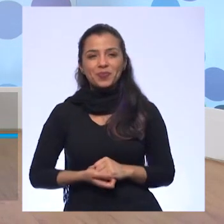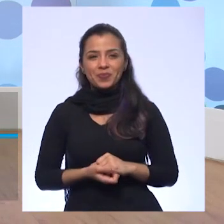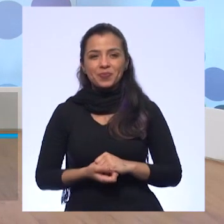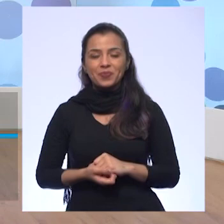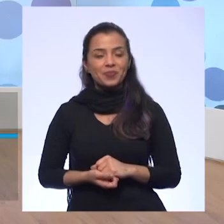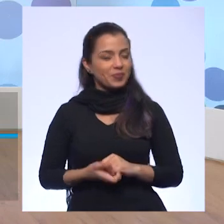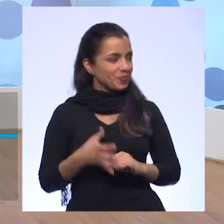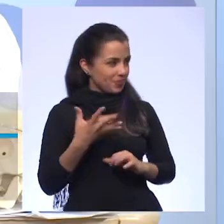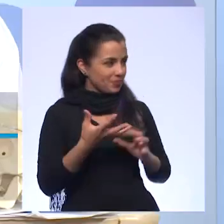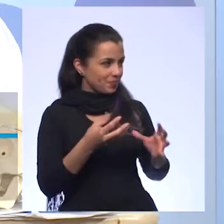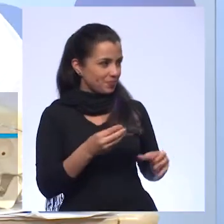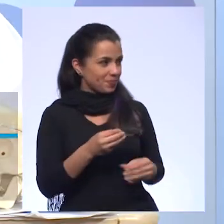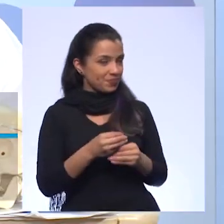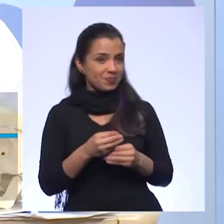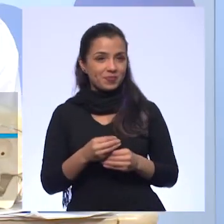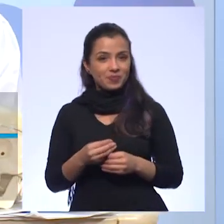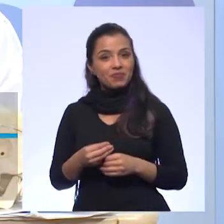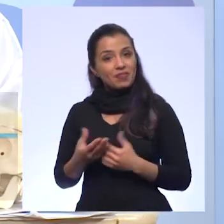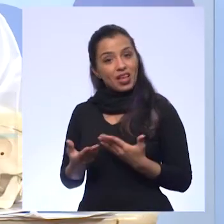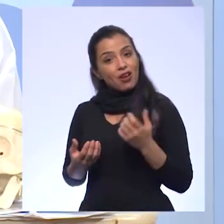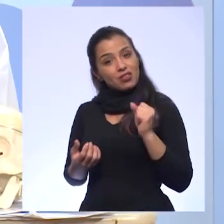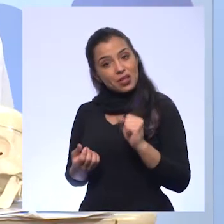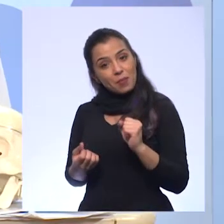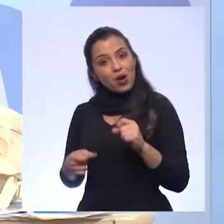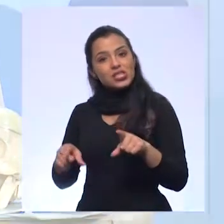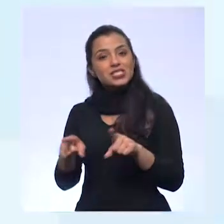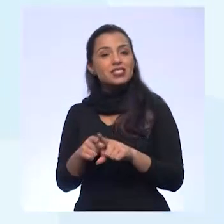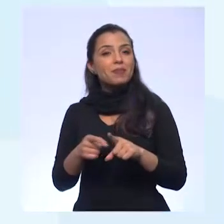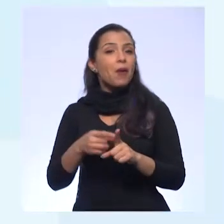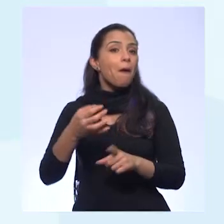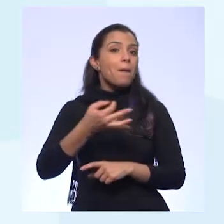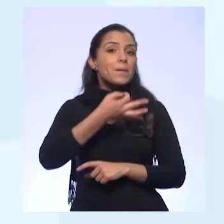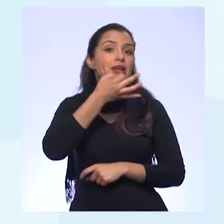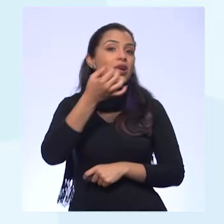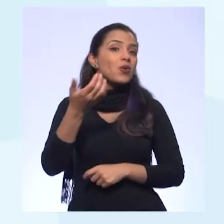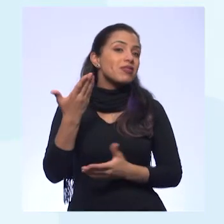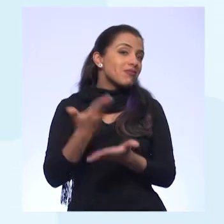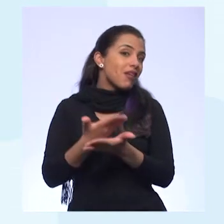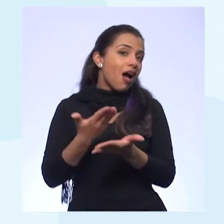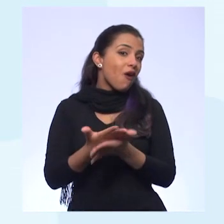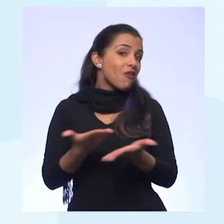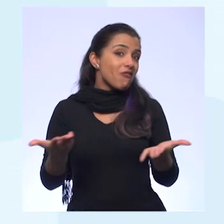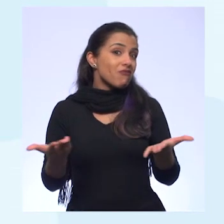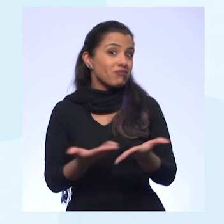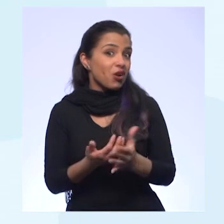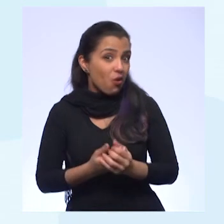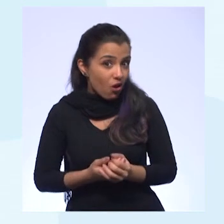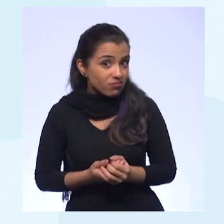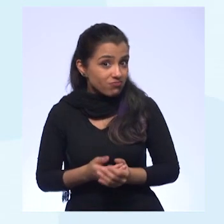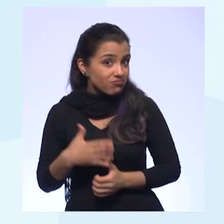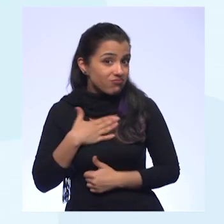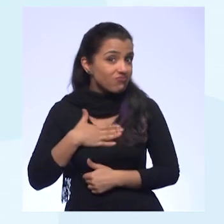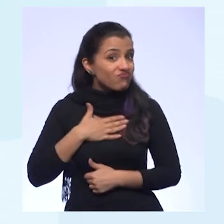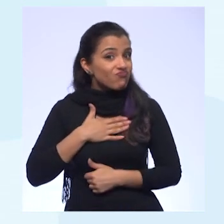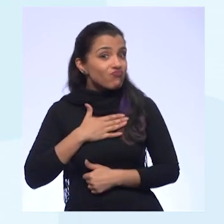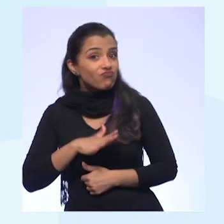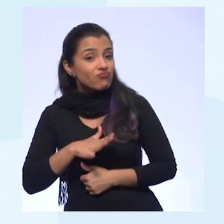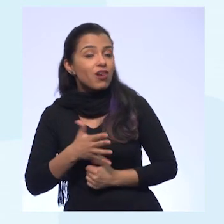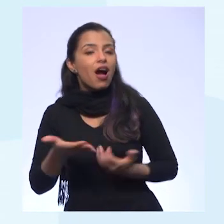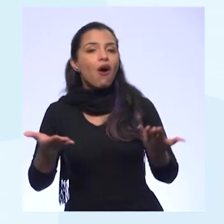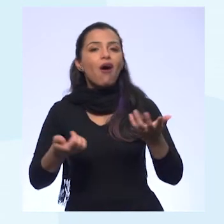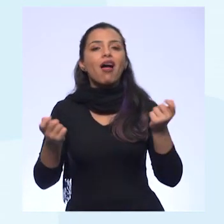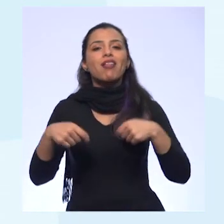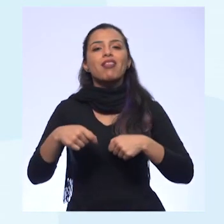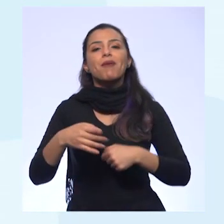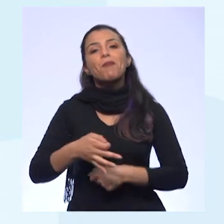falar? Então você pode contar para a gente aí o que você achou desta aula que acabou de assistir. Tá? Então, olha só que legal. Agora você pode